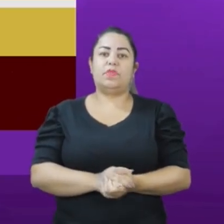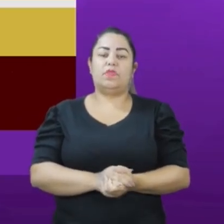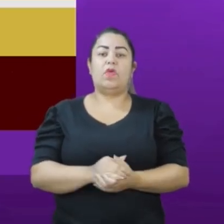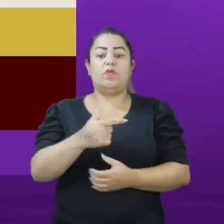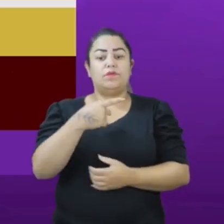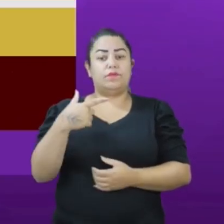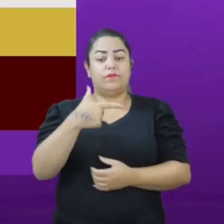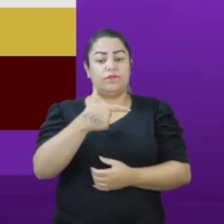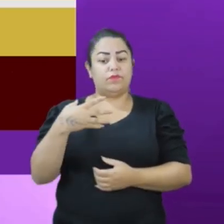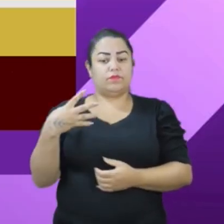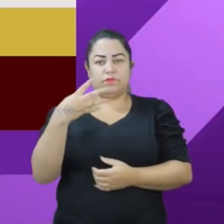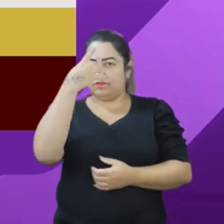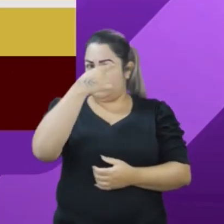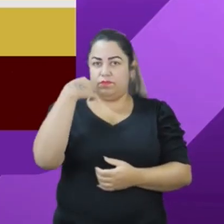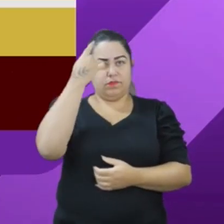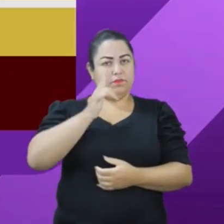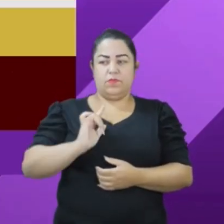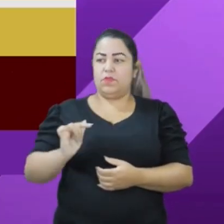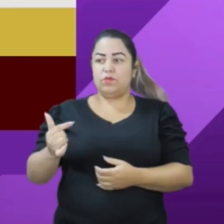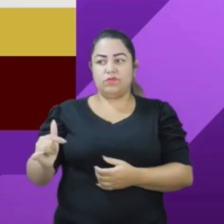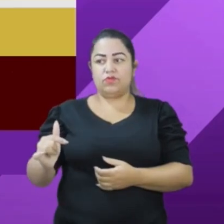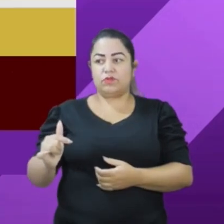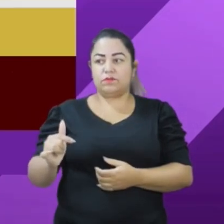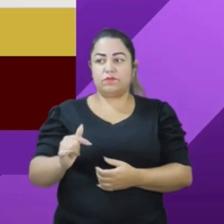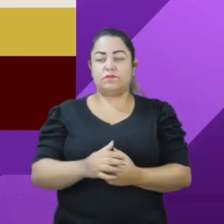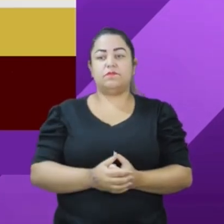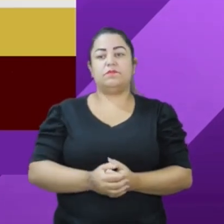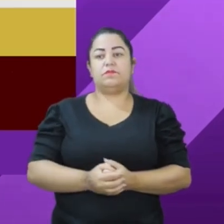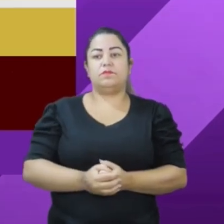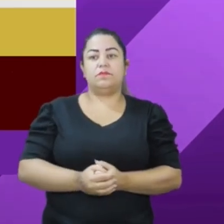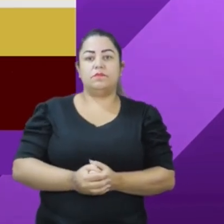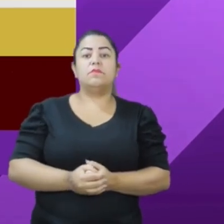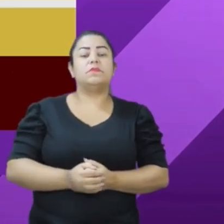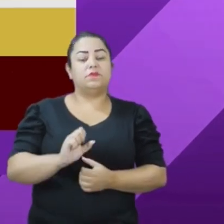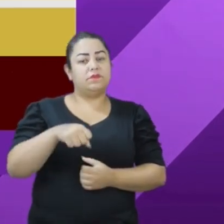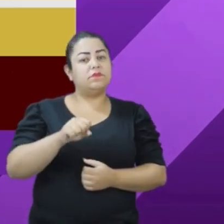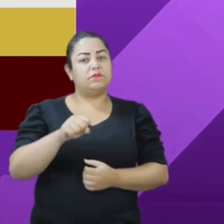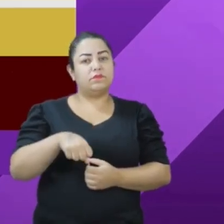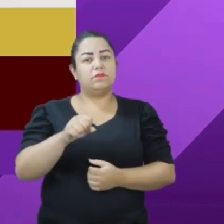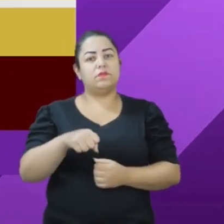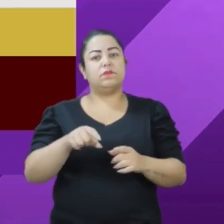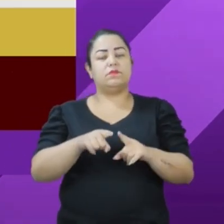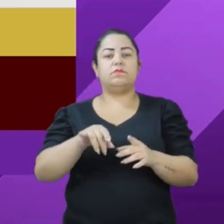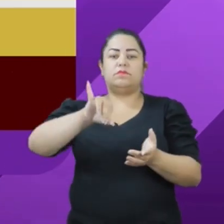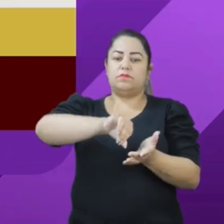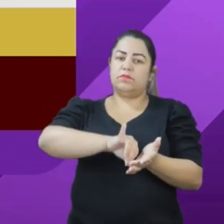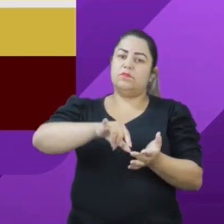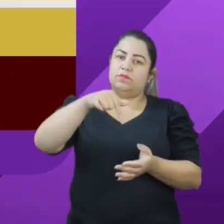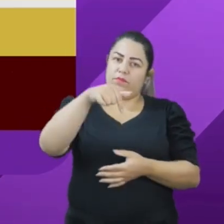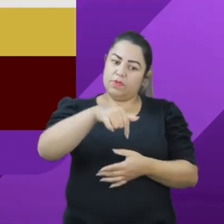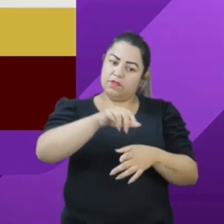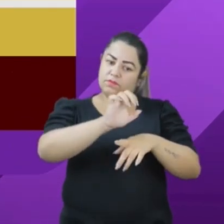24 horas, que não existia esse procedimento. E ainda assim, nas centrais de flagrantes aqui